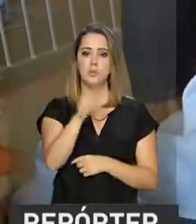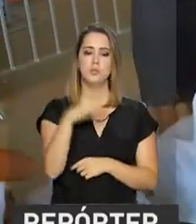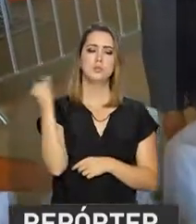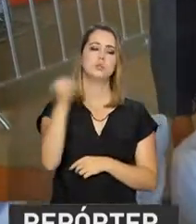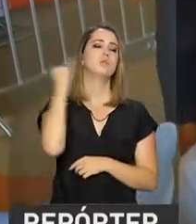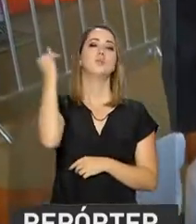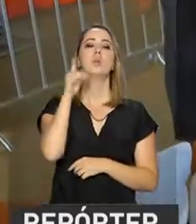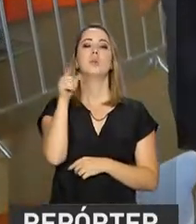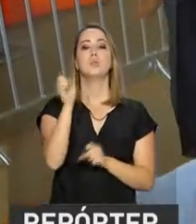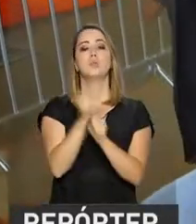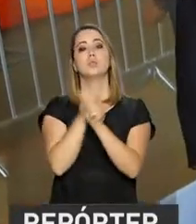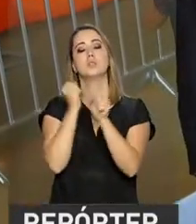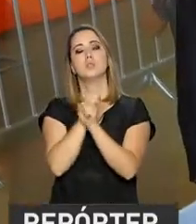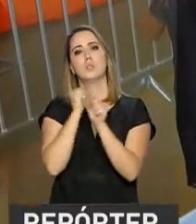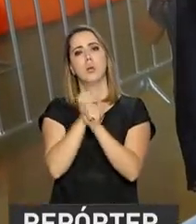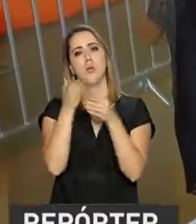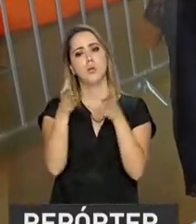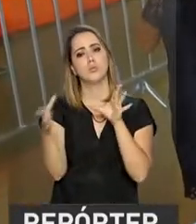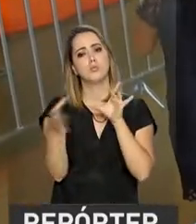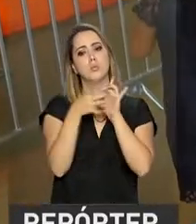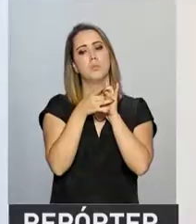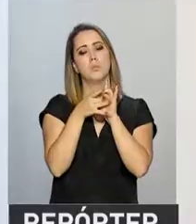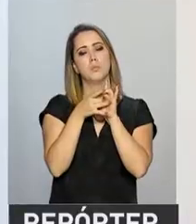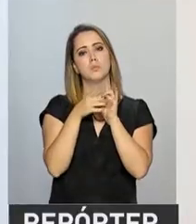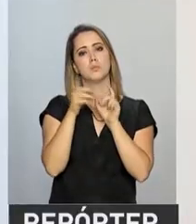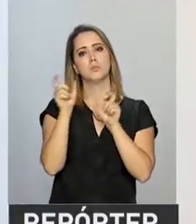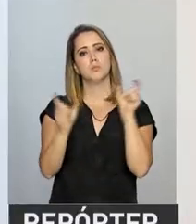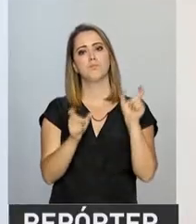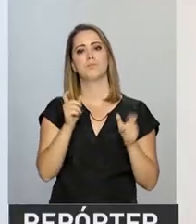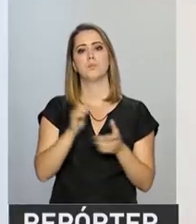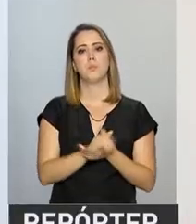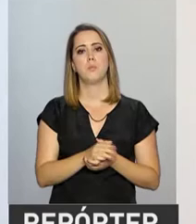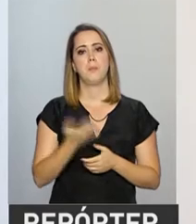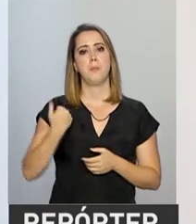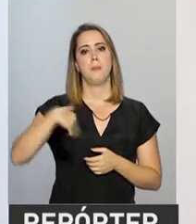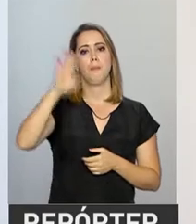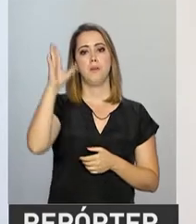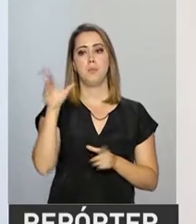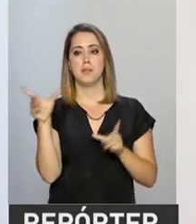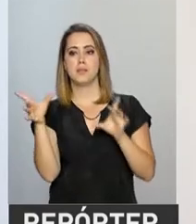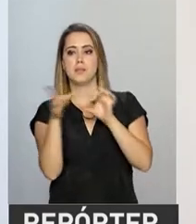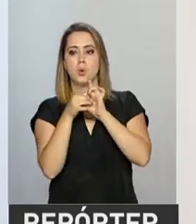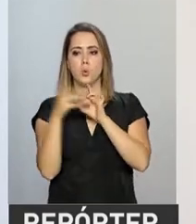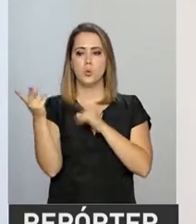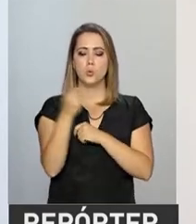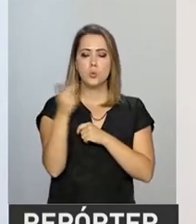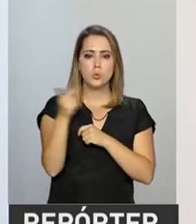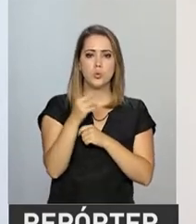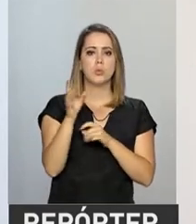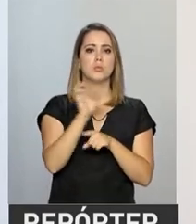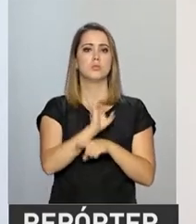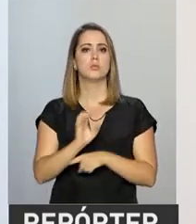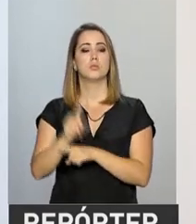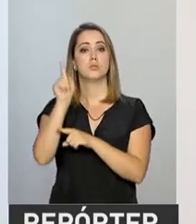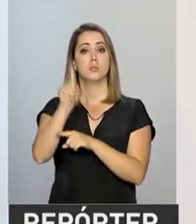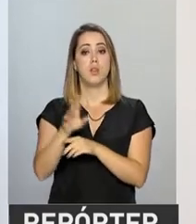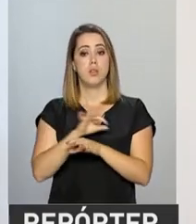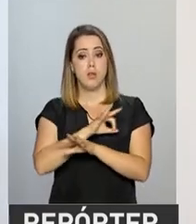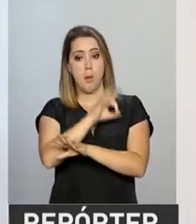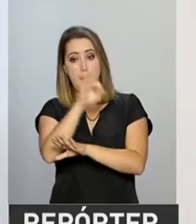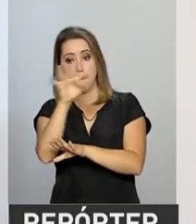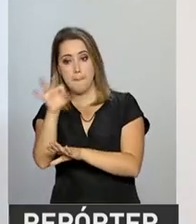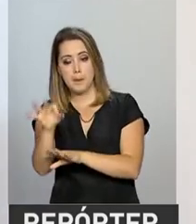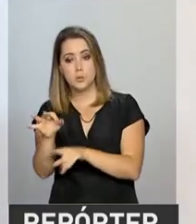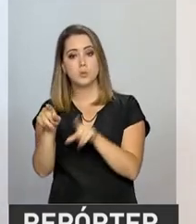importância da obra para integração das cidades mais degraus nos estados e fazer uma ponte e para o país